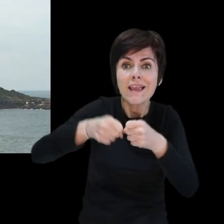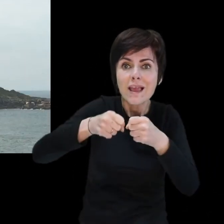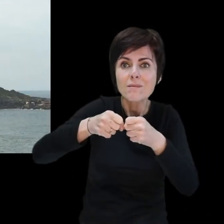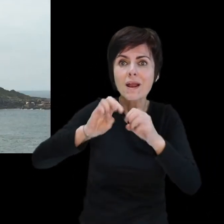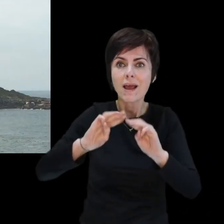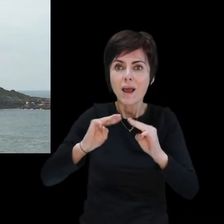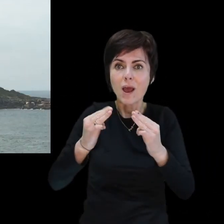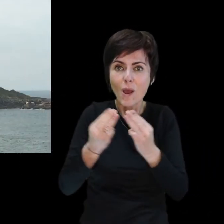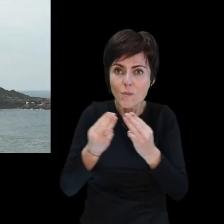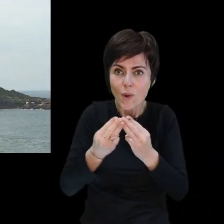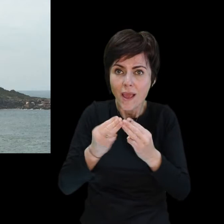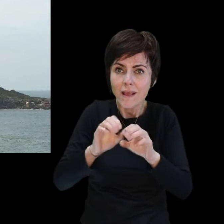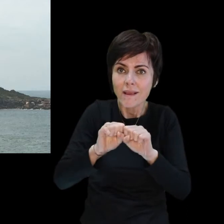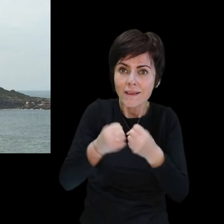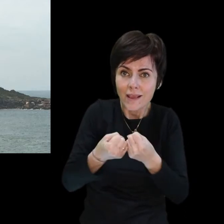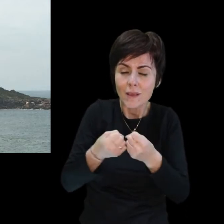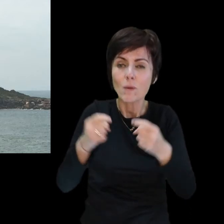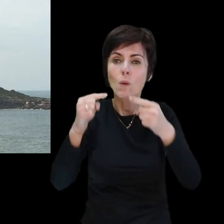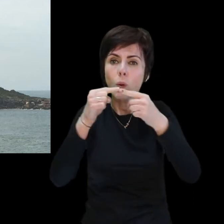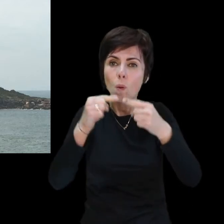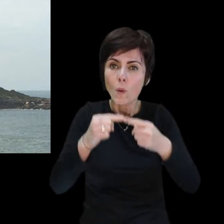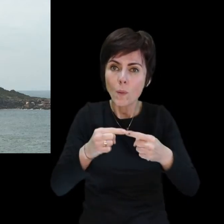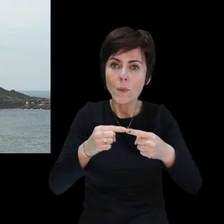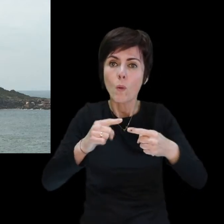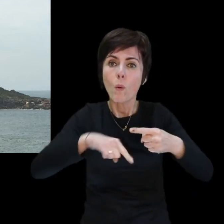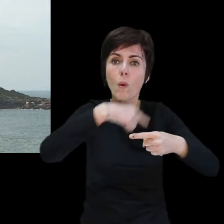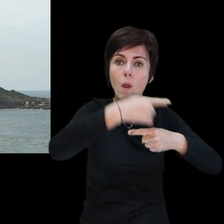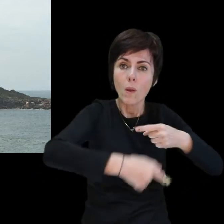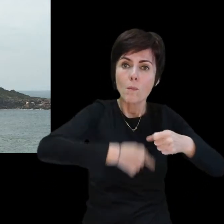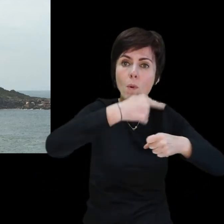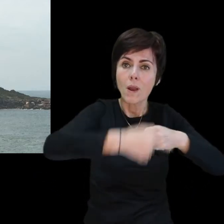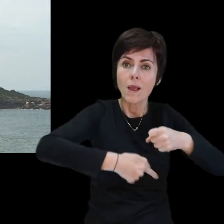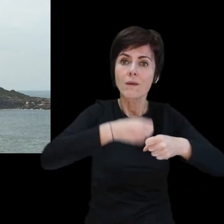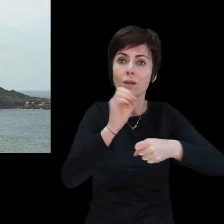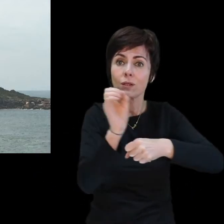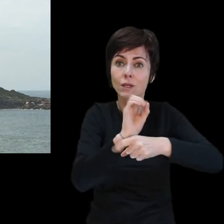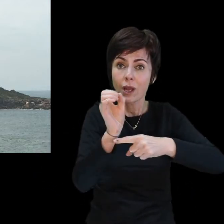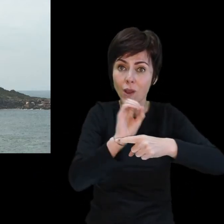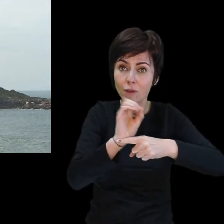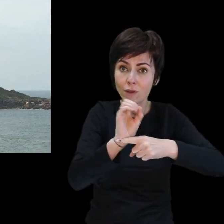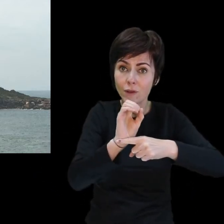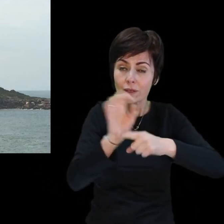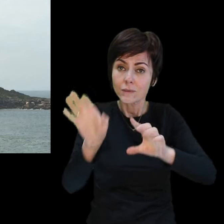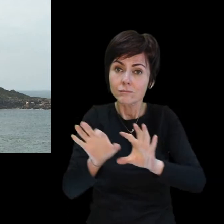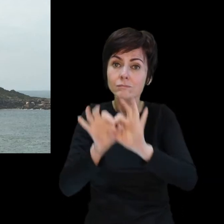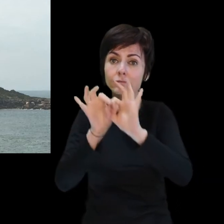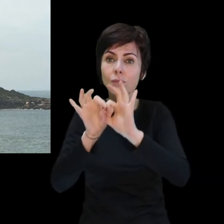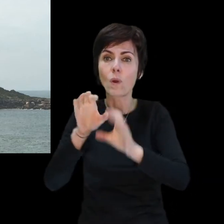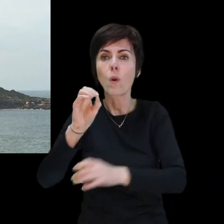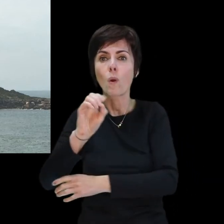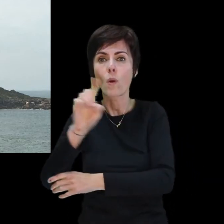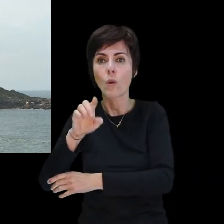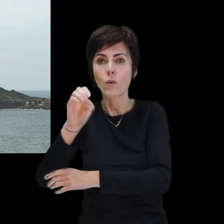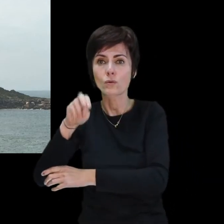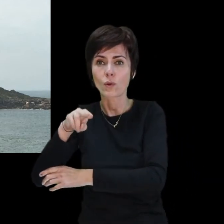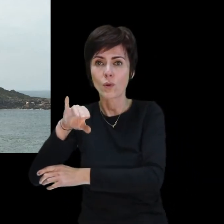se quebra formando radicais livres. Esses radicais livres se combinam com outra molécula de oxigênio e formam a